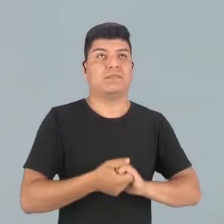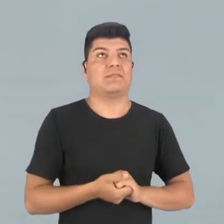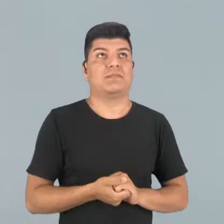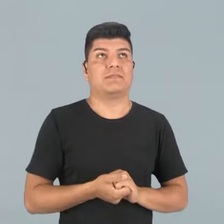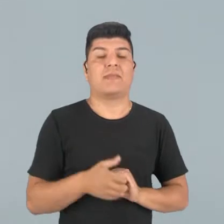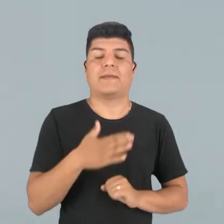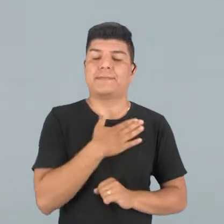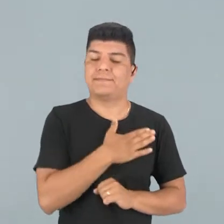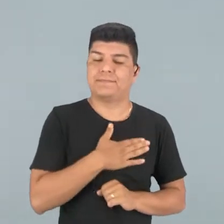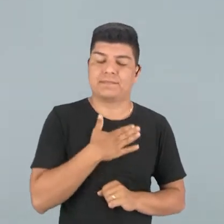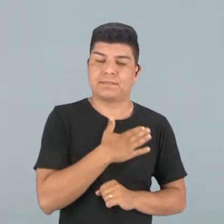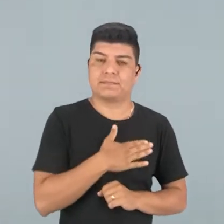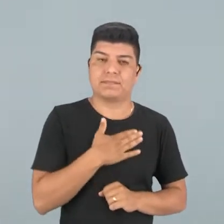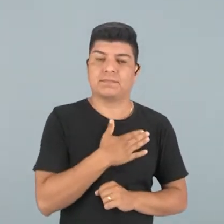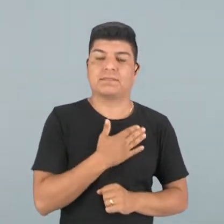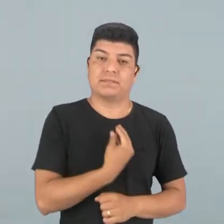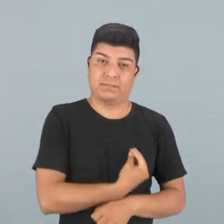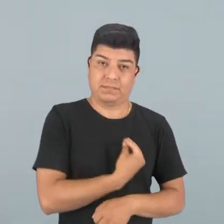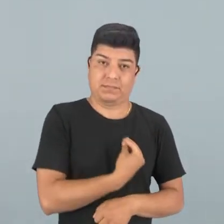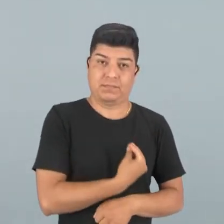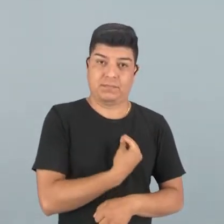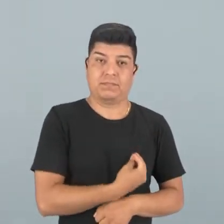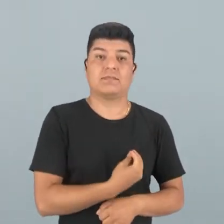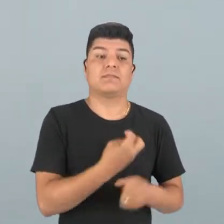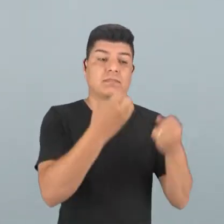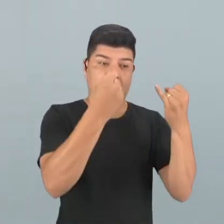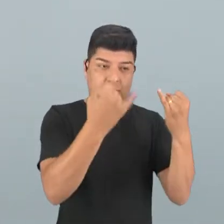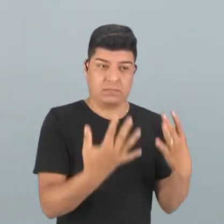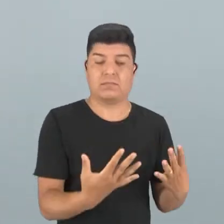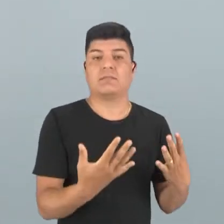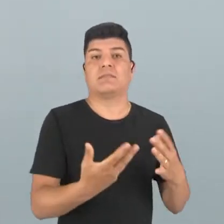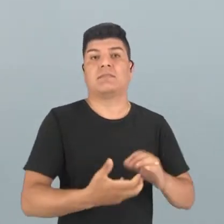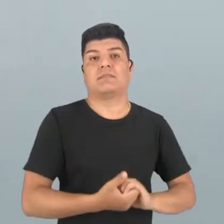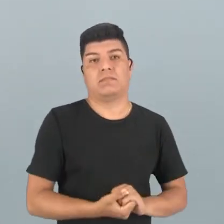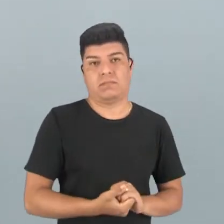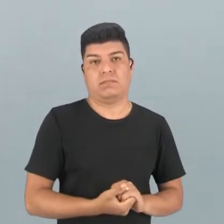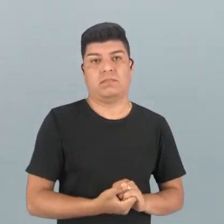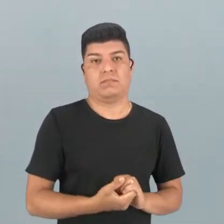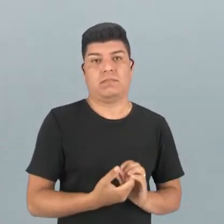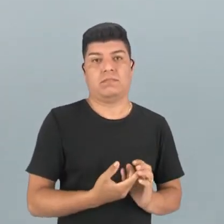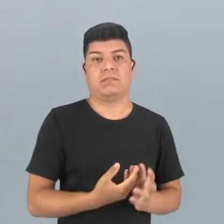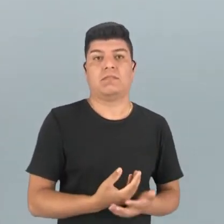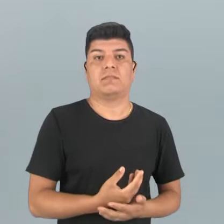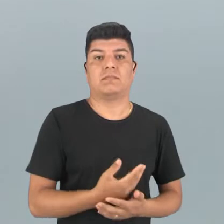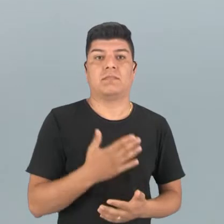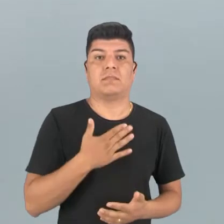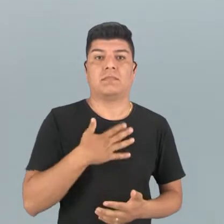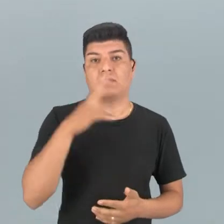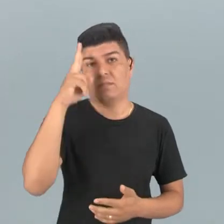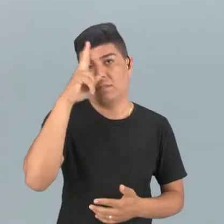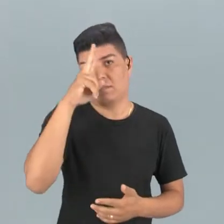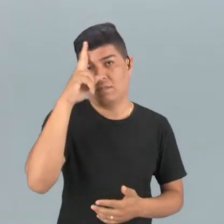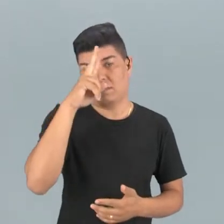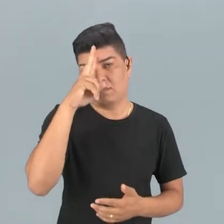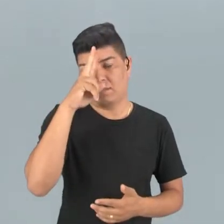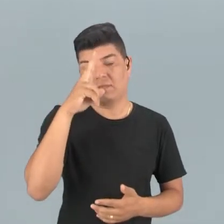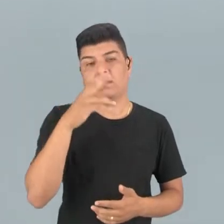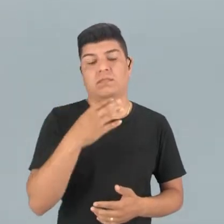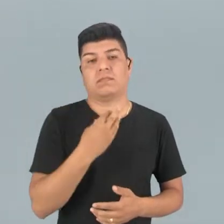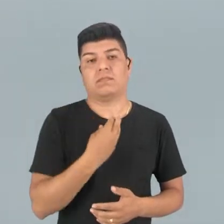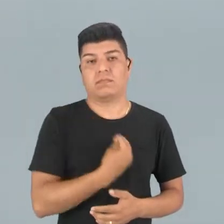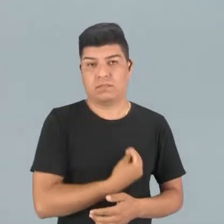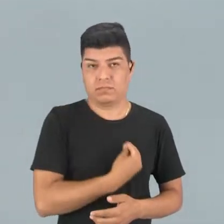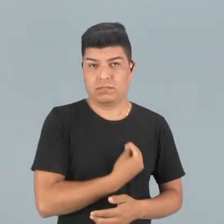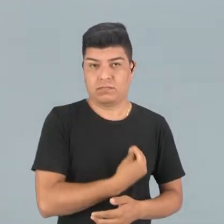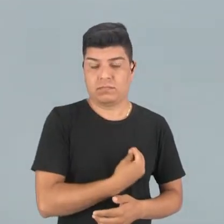um prazer estar aqui com vocês, falando um pouquinho da minha história, né?